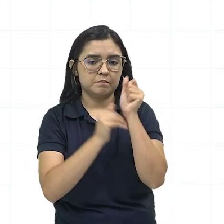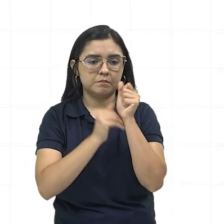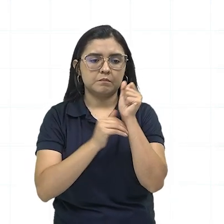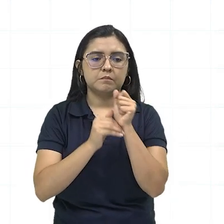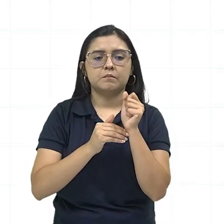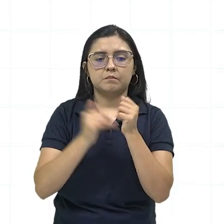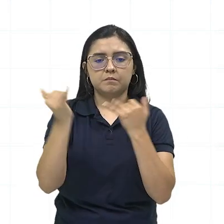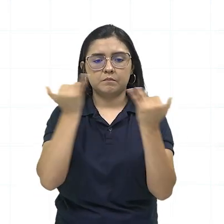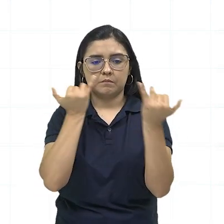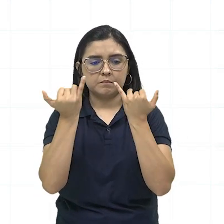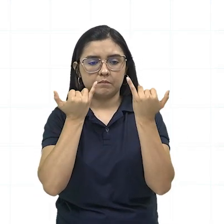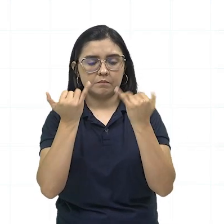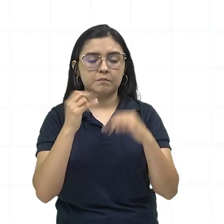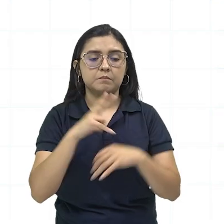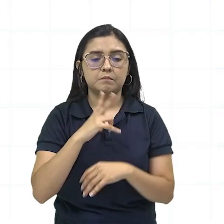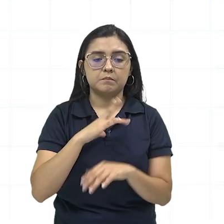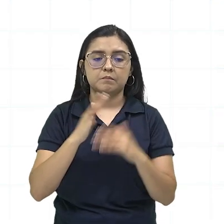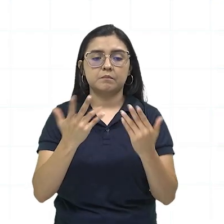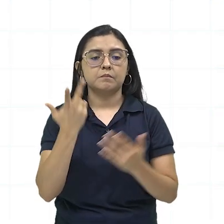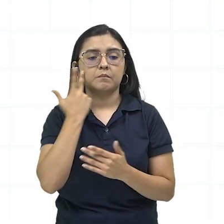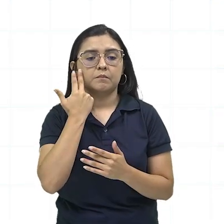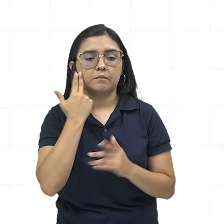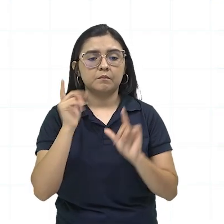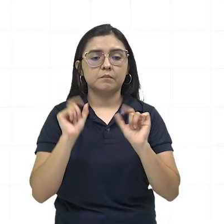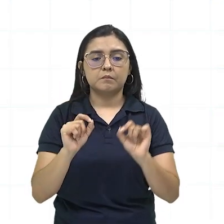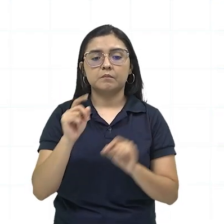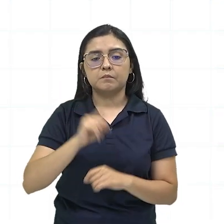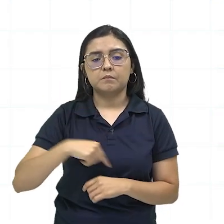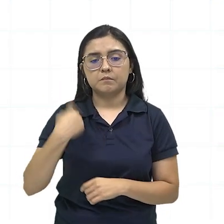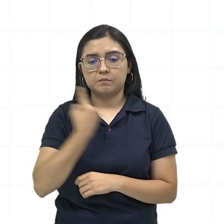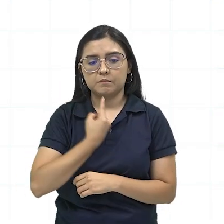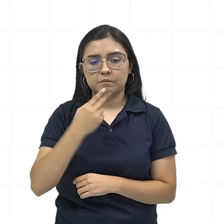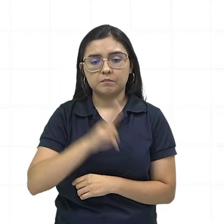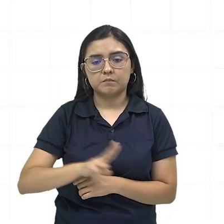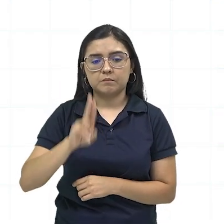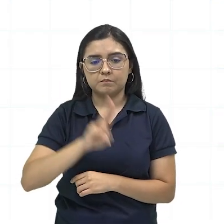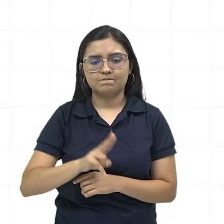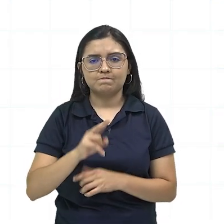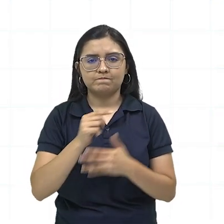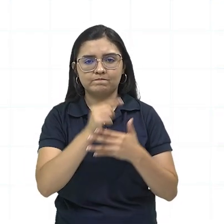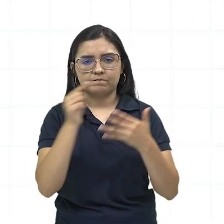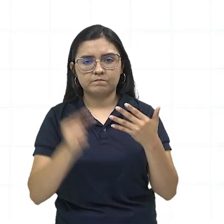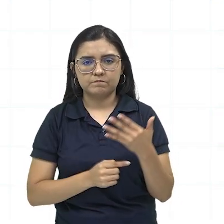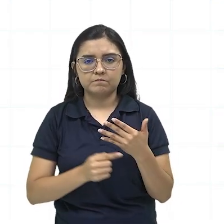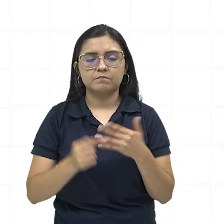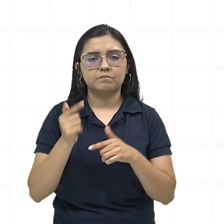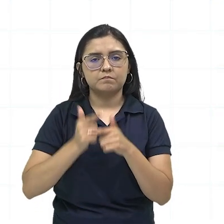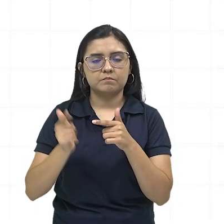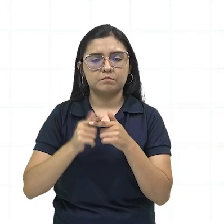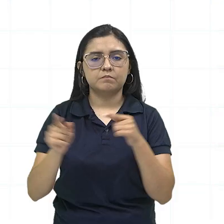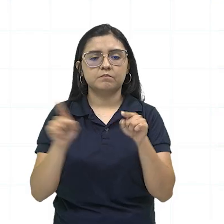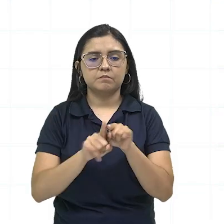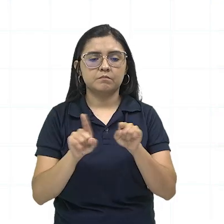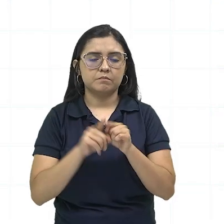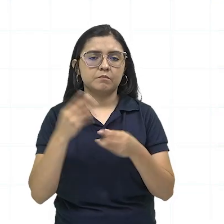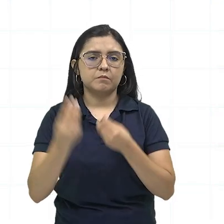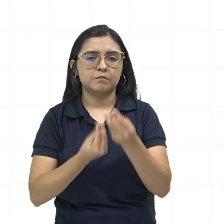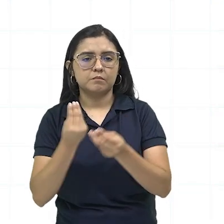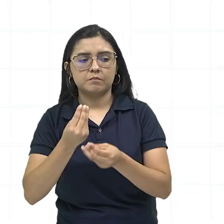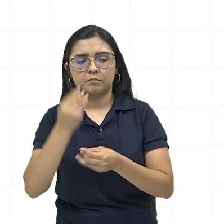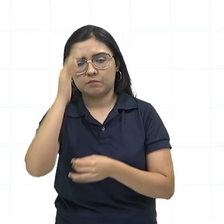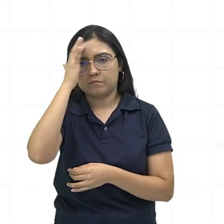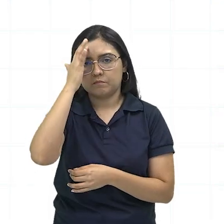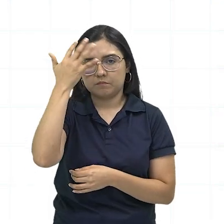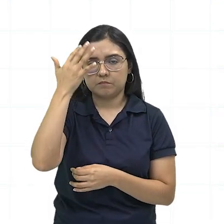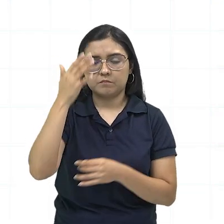confidencialidade dos dados. Então é comum que a gente utilize essas problemáticas, fale delas e fale sobre determinadas soluções